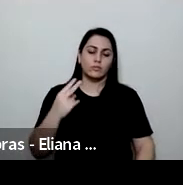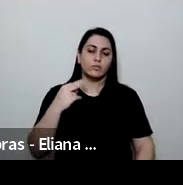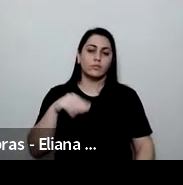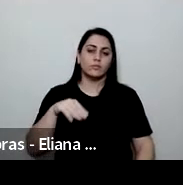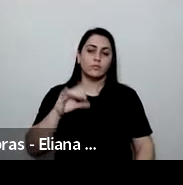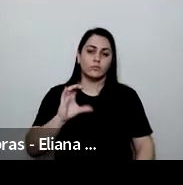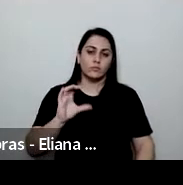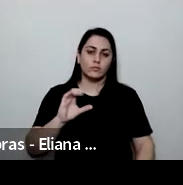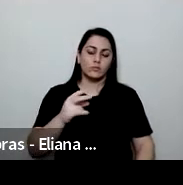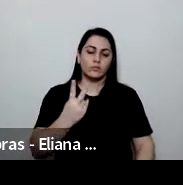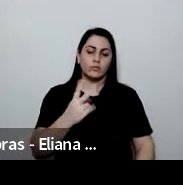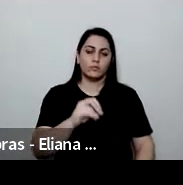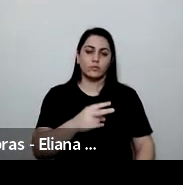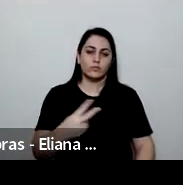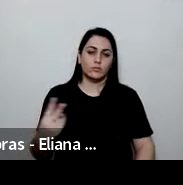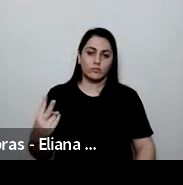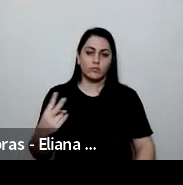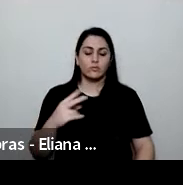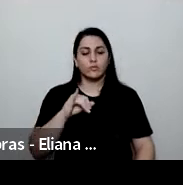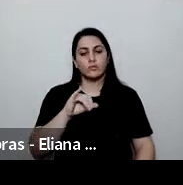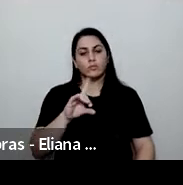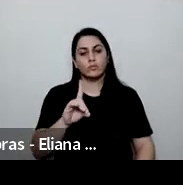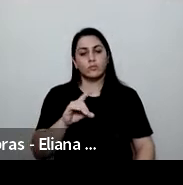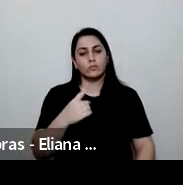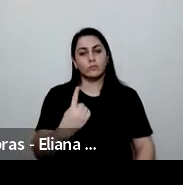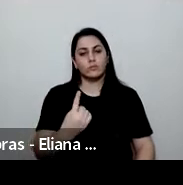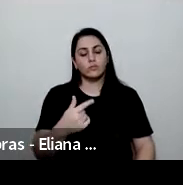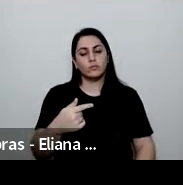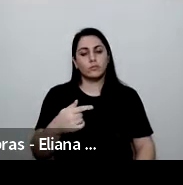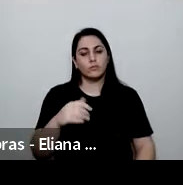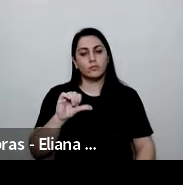no e de 1793 1831